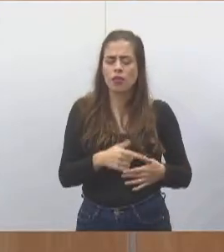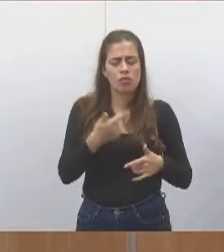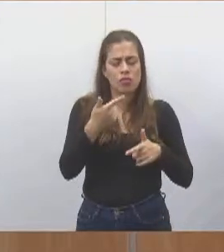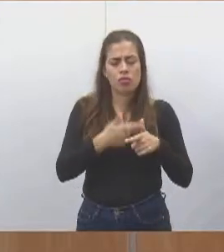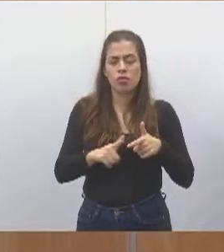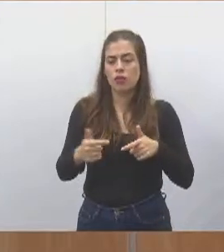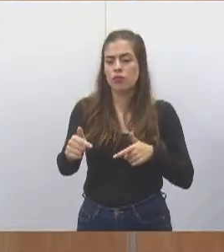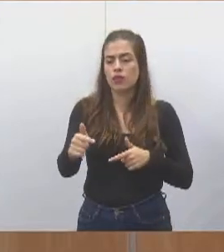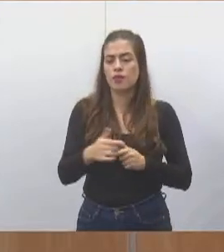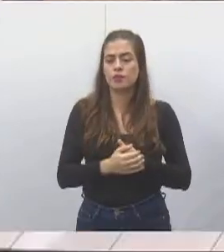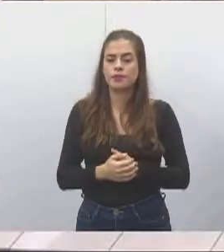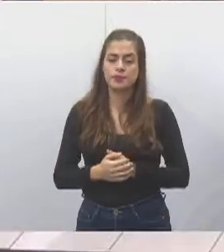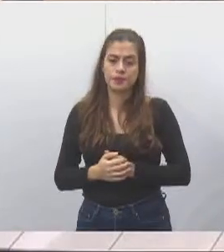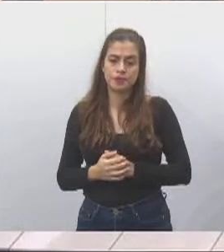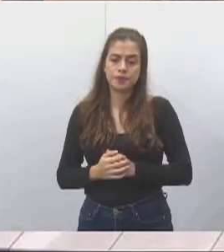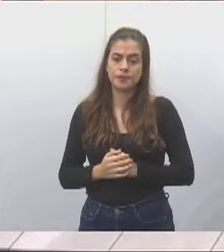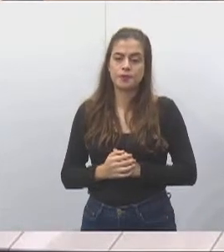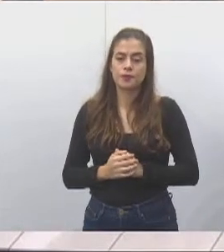nenhum.